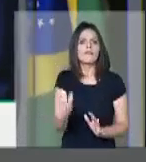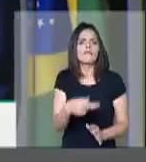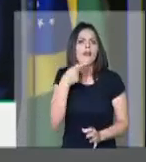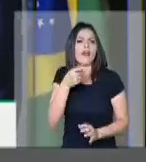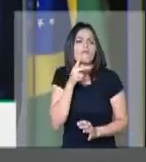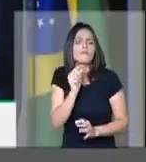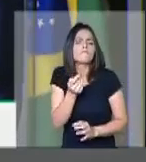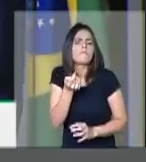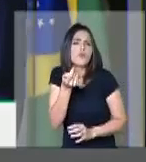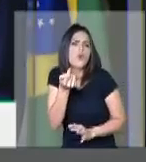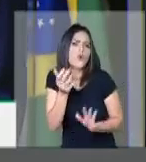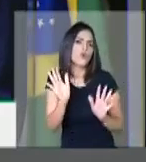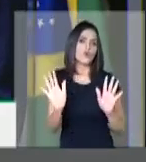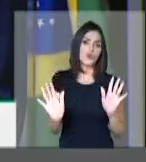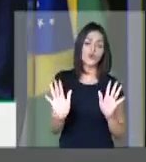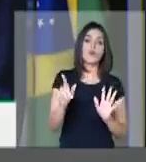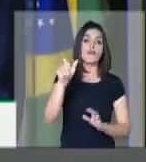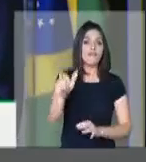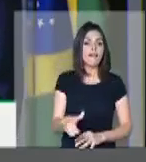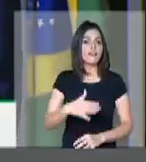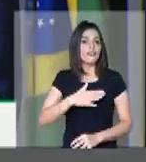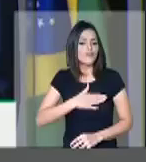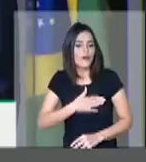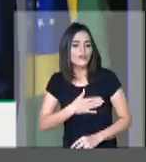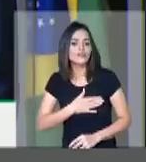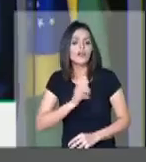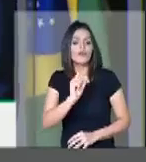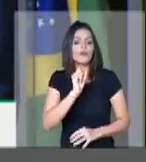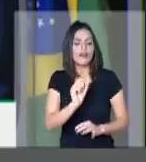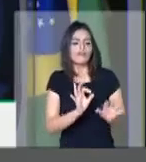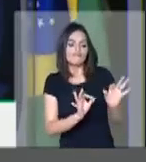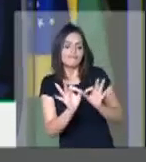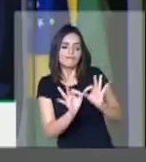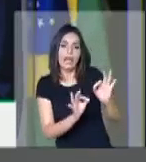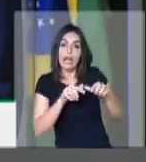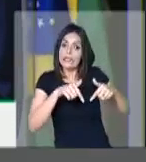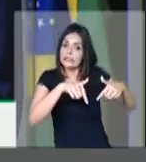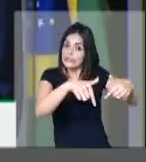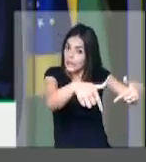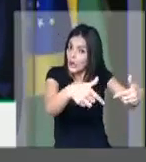pouco, gostava de simular suas ações,